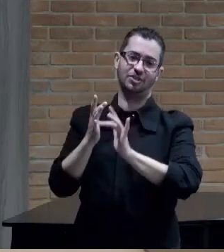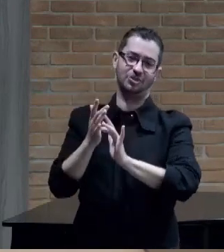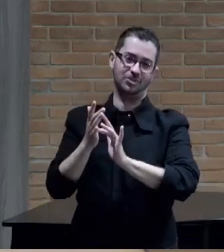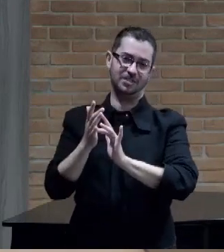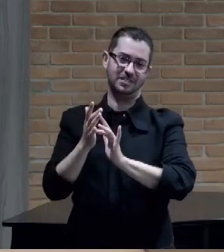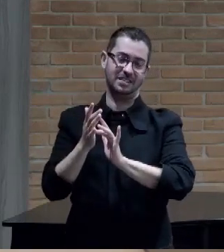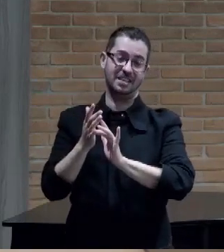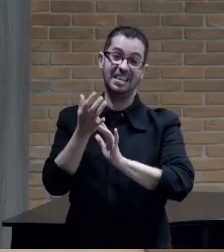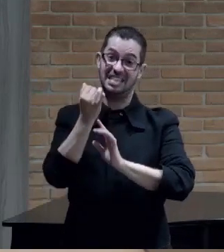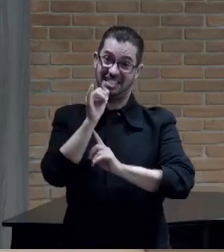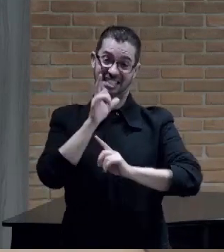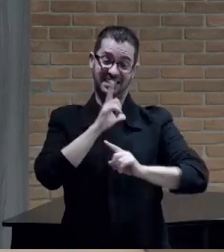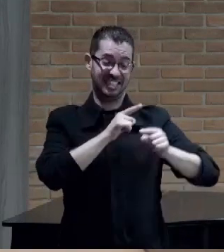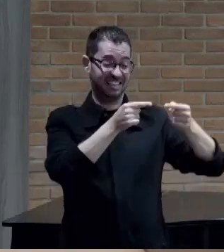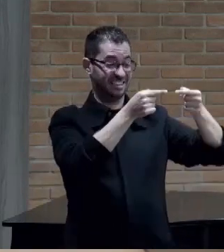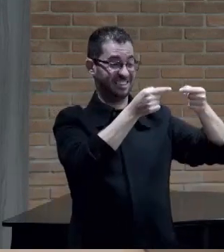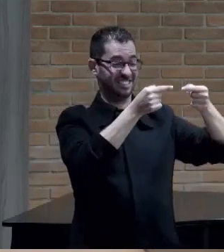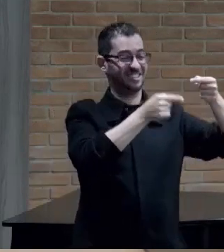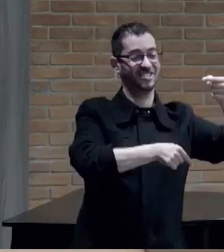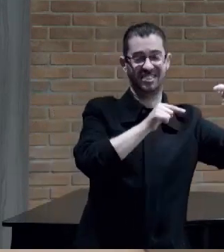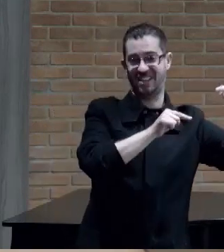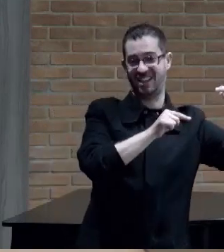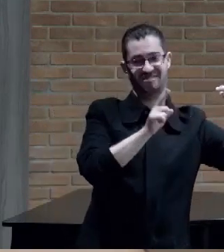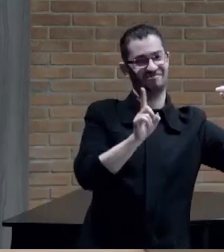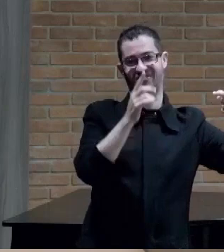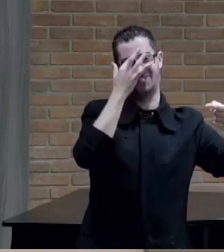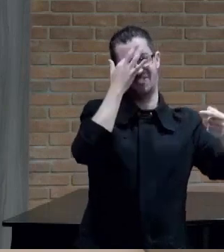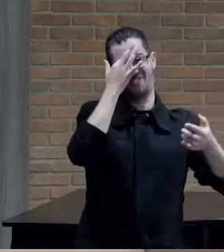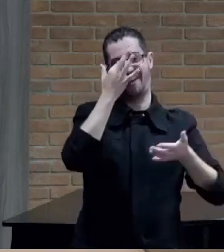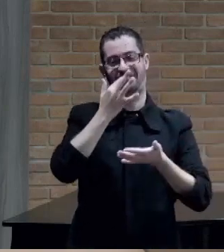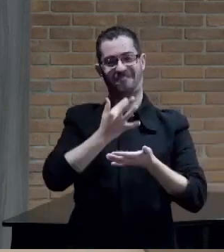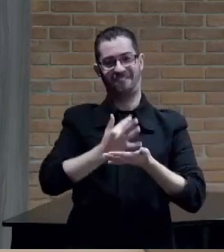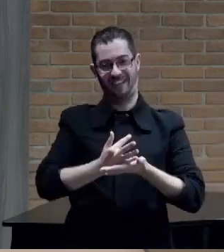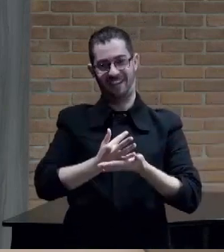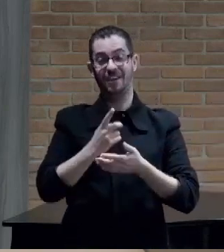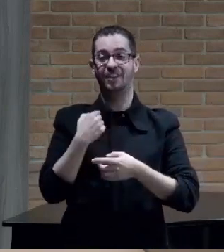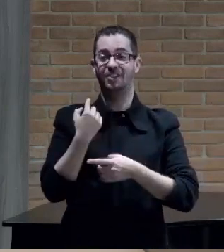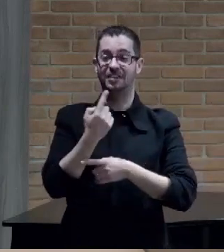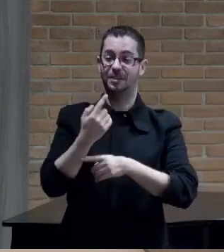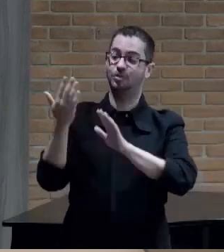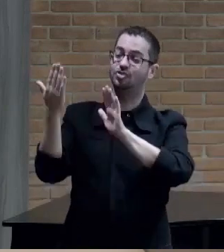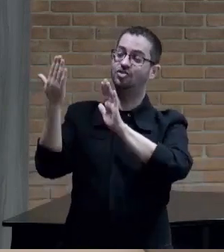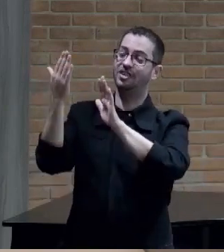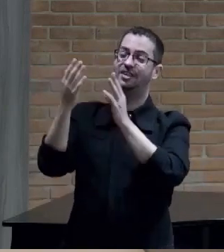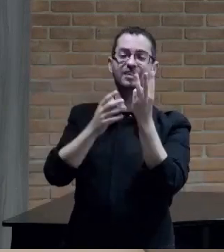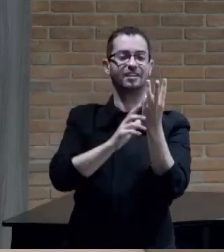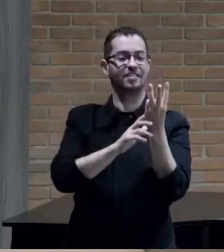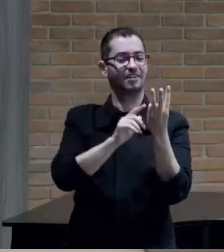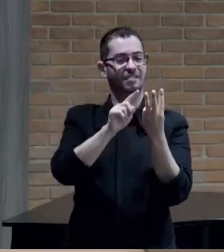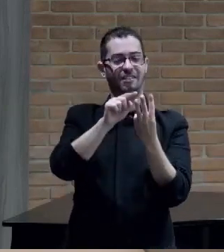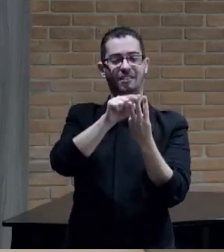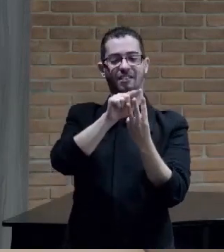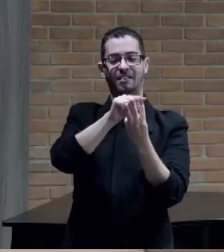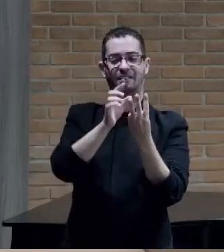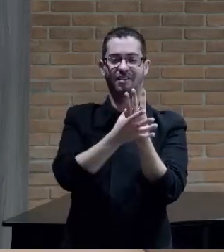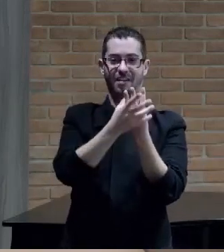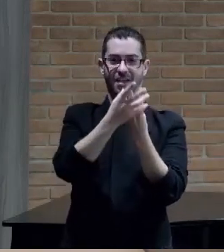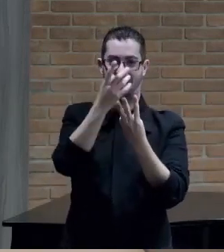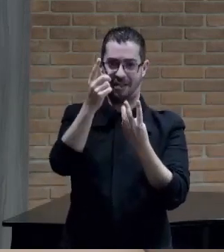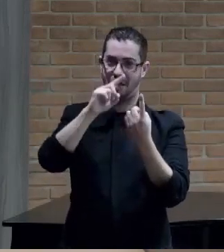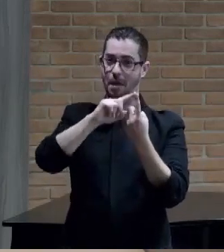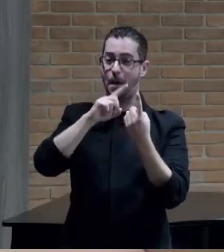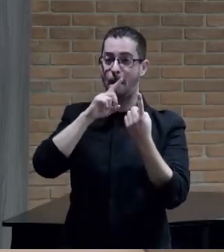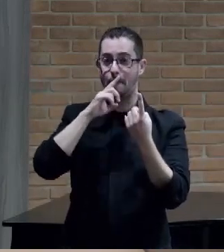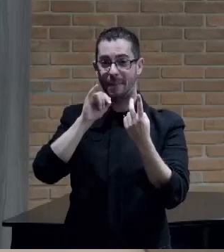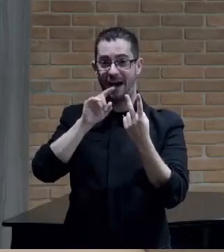você desassociar uma coisa da outra, até porque nós estamos diante da Trindade. É Deus Pai, Deus Filho e